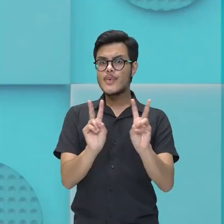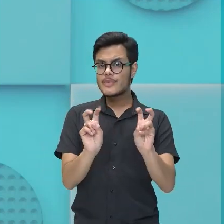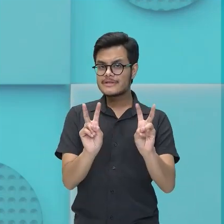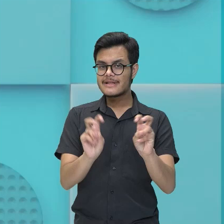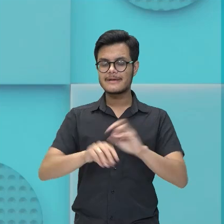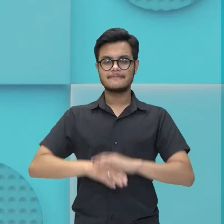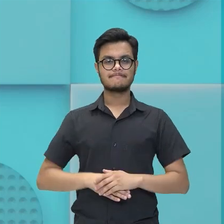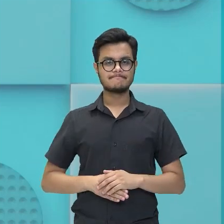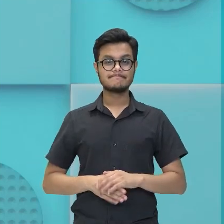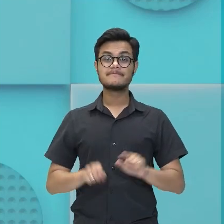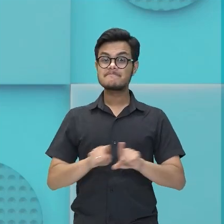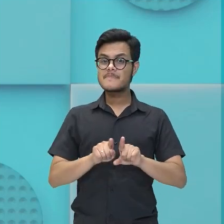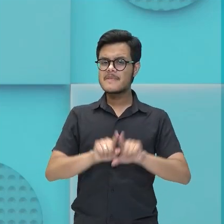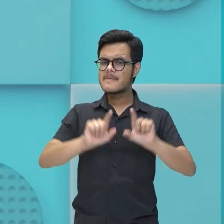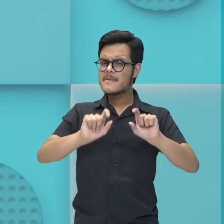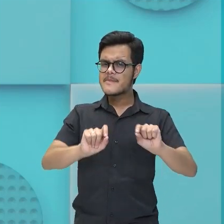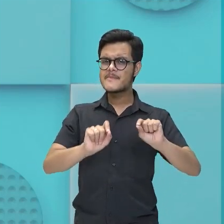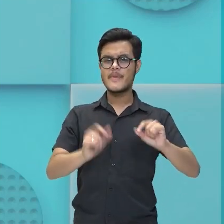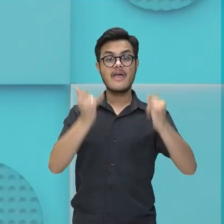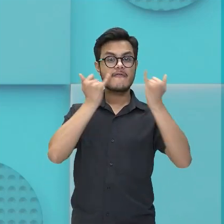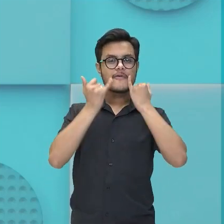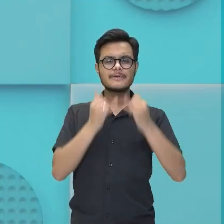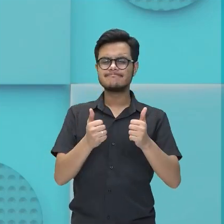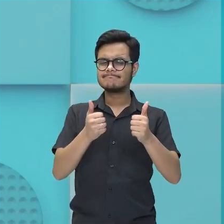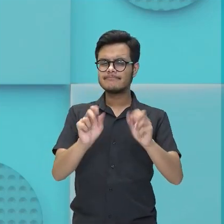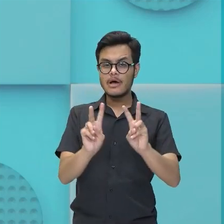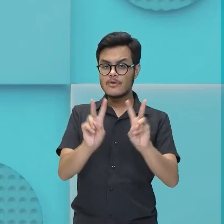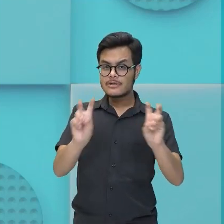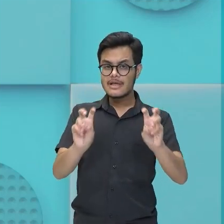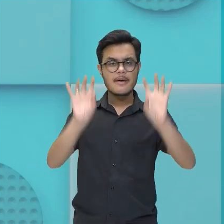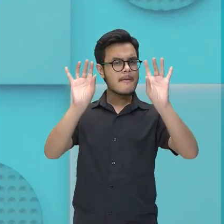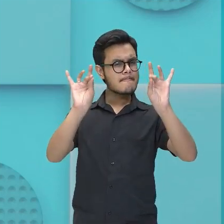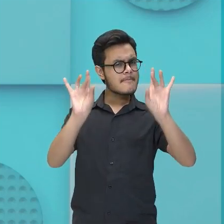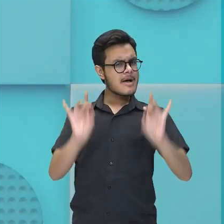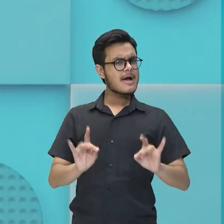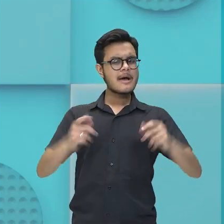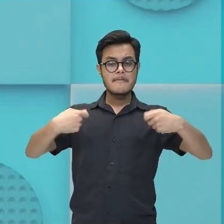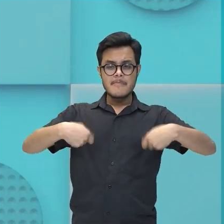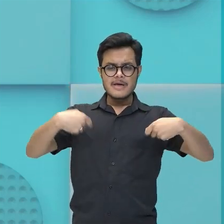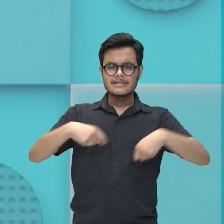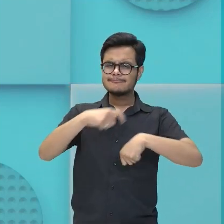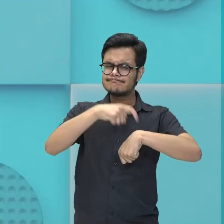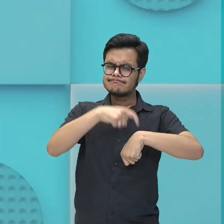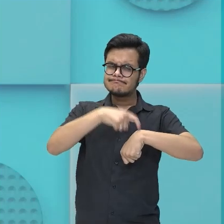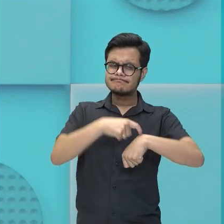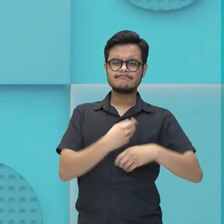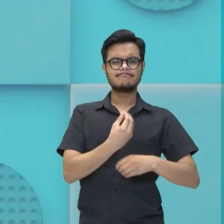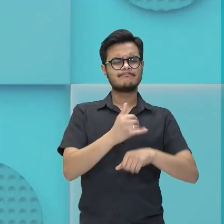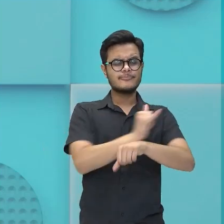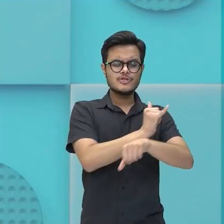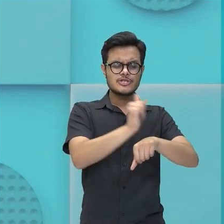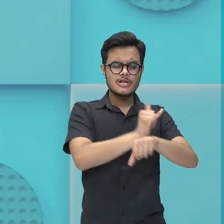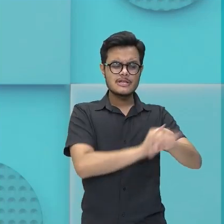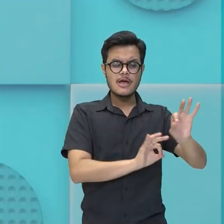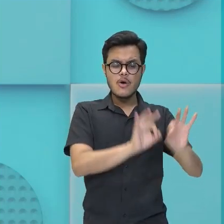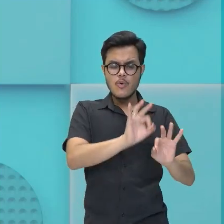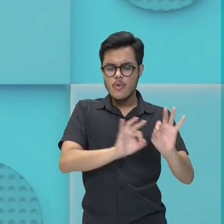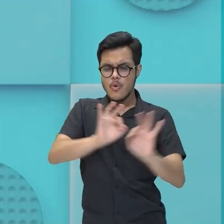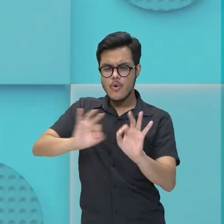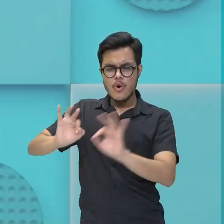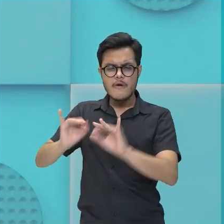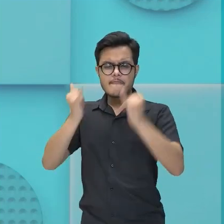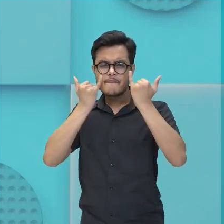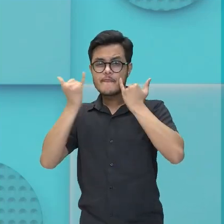irá detalhar esta informação. Aí, claro, para isso precisa de um tempo para a sua produção, levantando muito mais dados